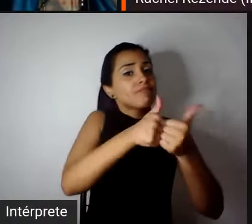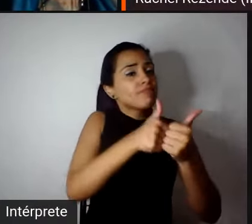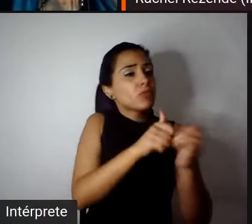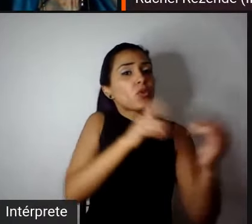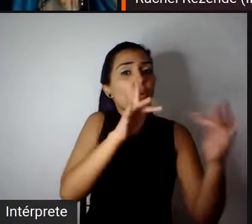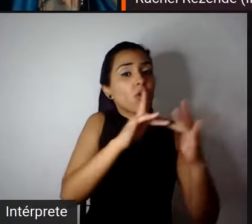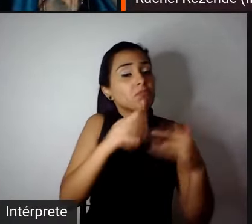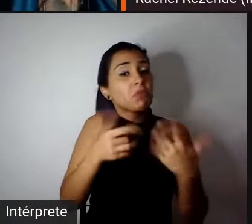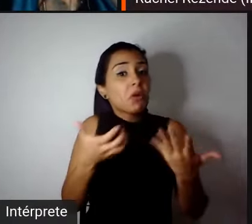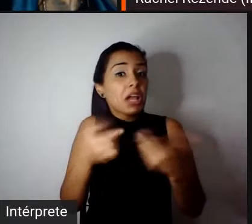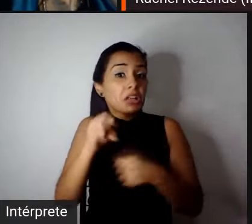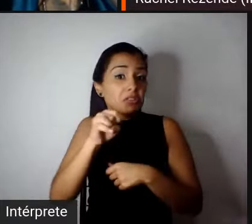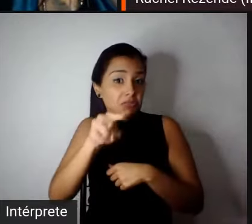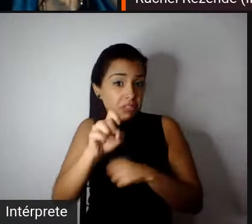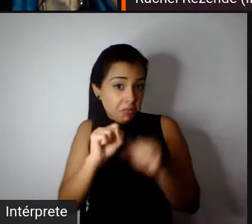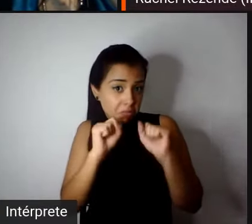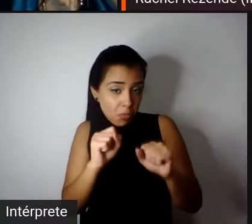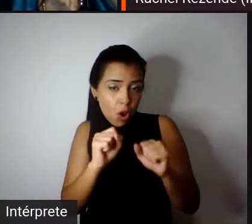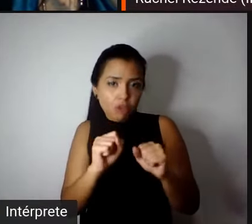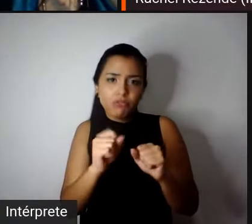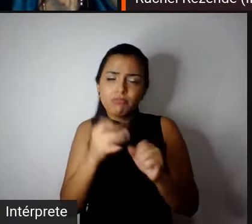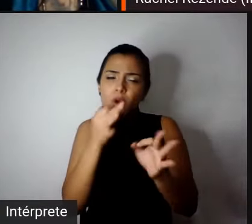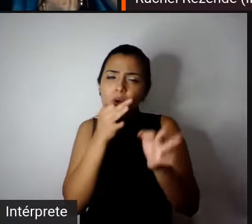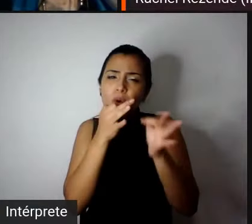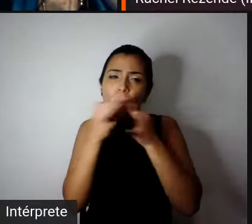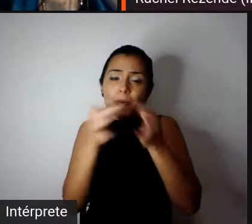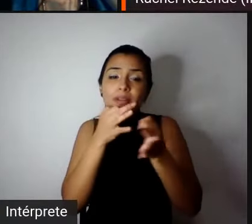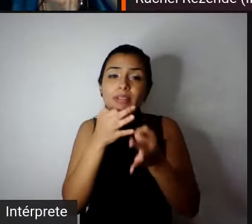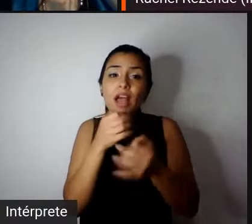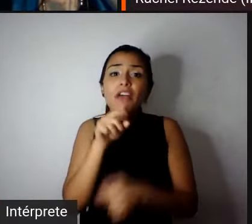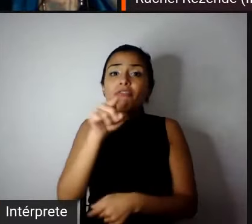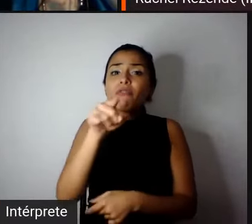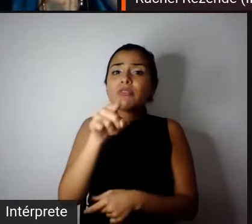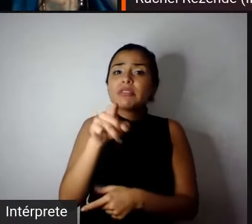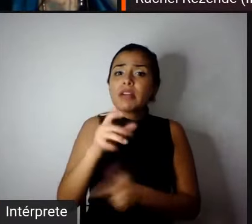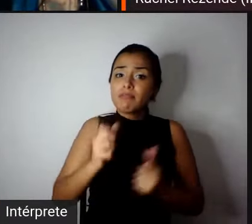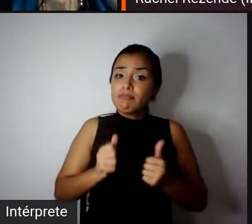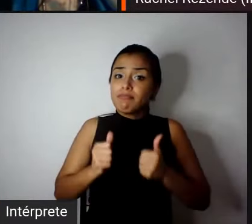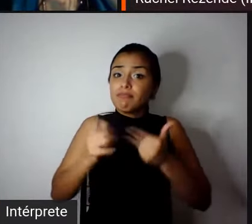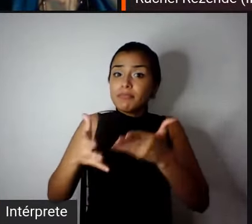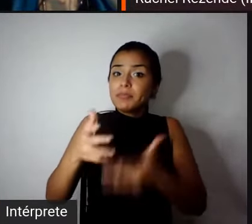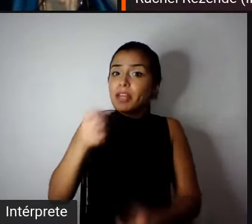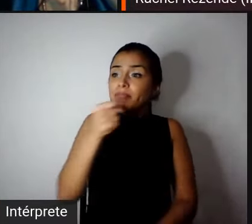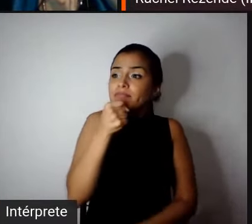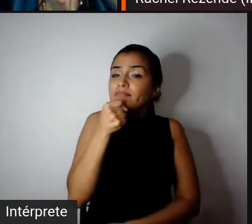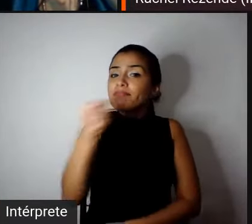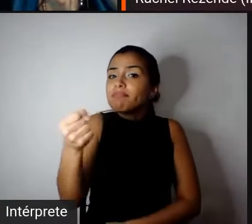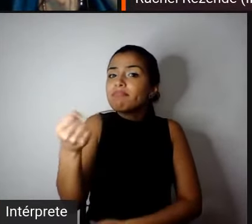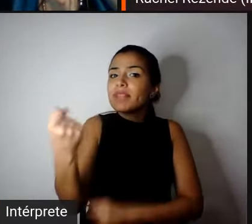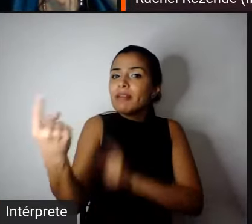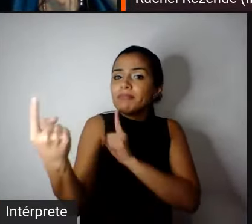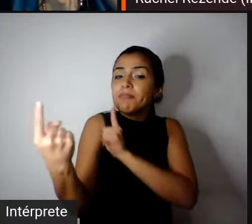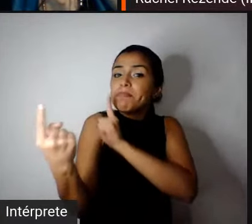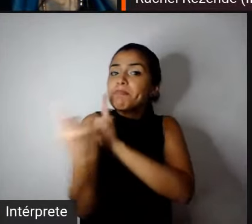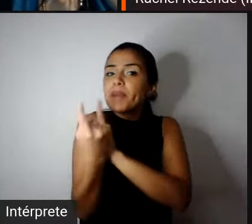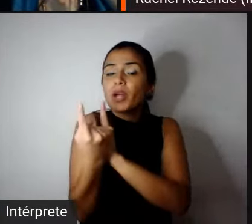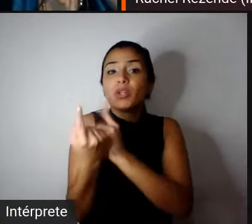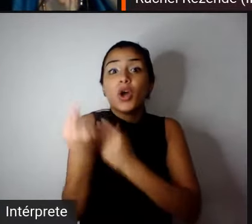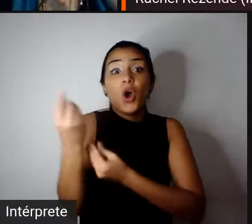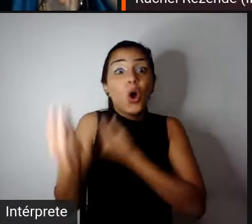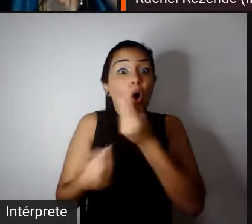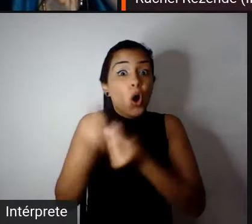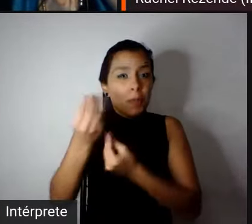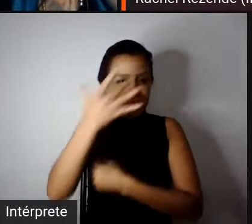comentar, como que a aproximação, como é que a abordagem desses personagens fotografados, retratados, ou parte